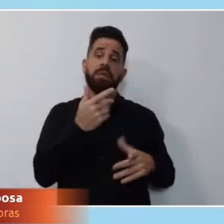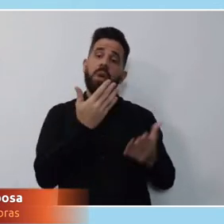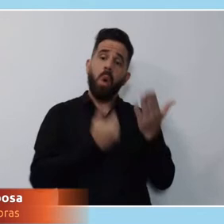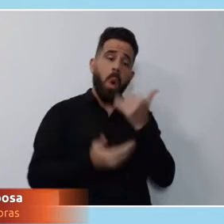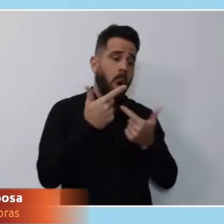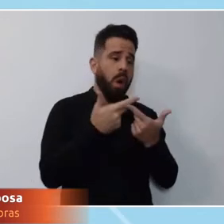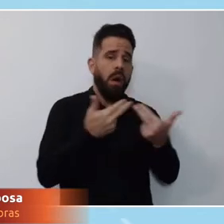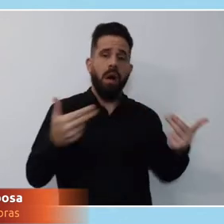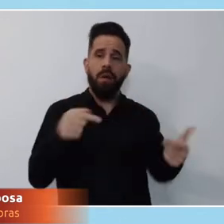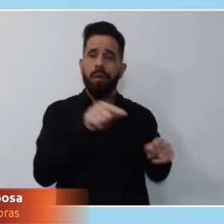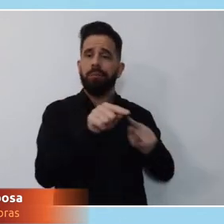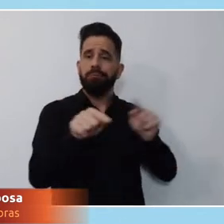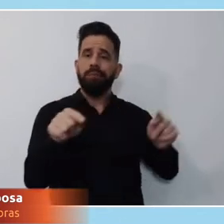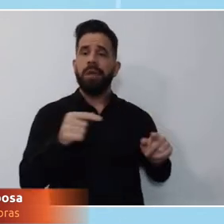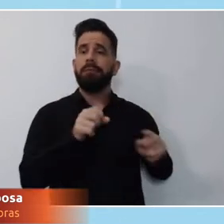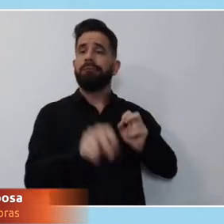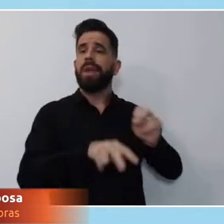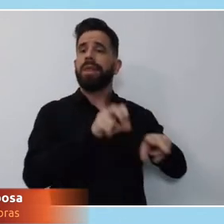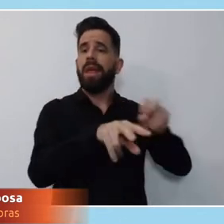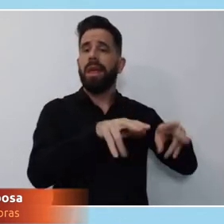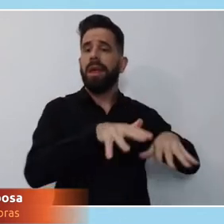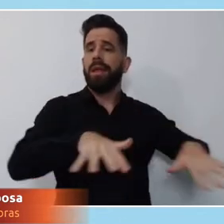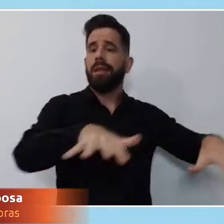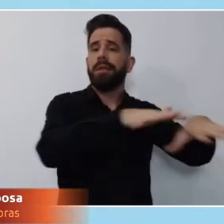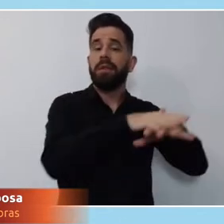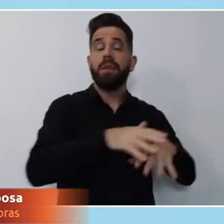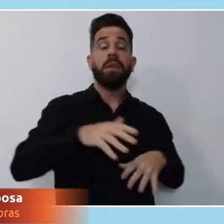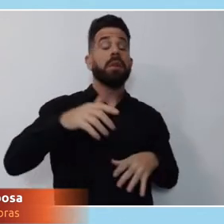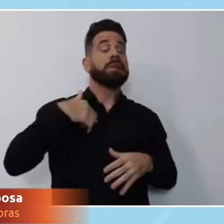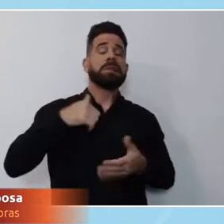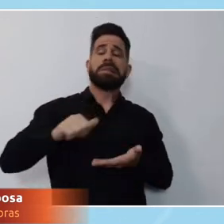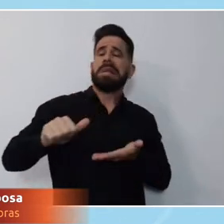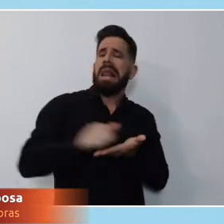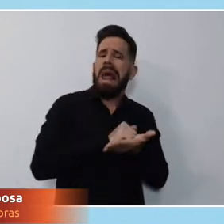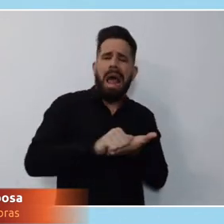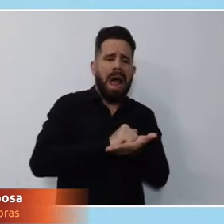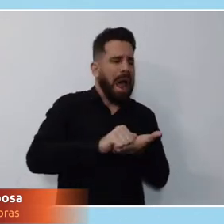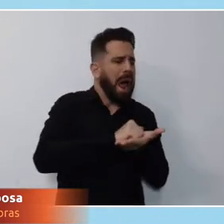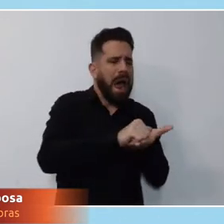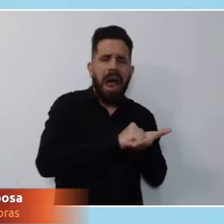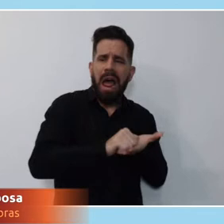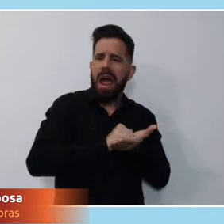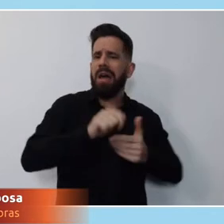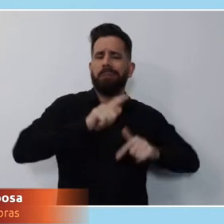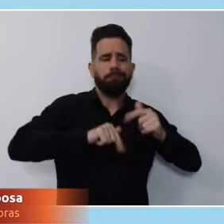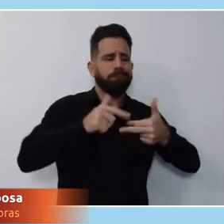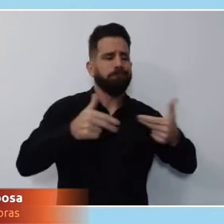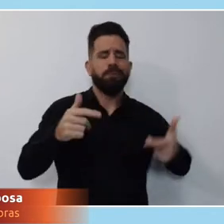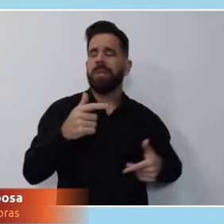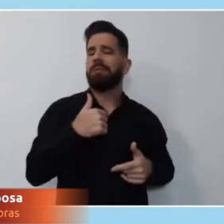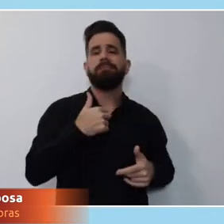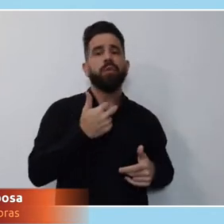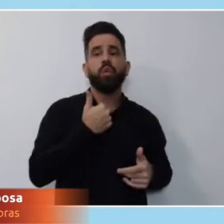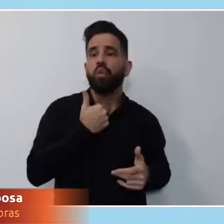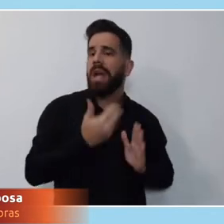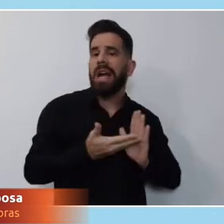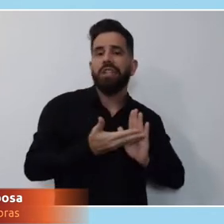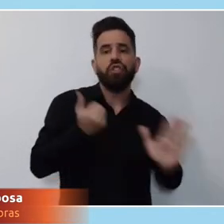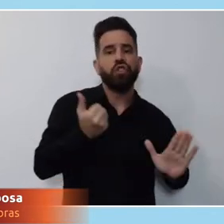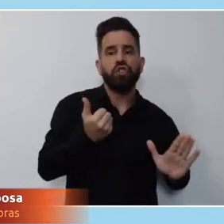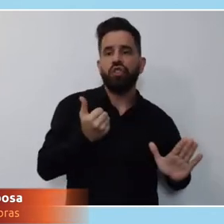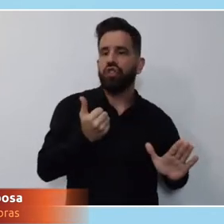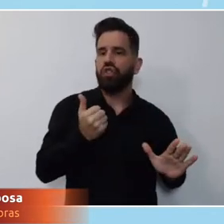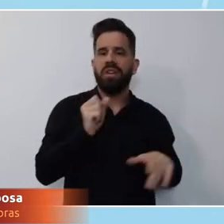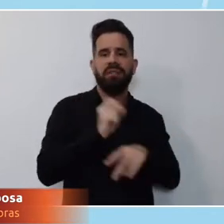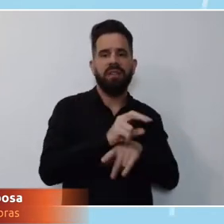nas verduras. E mesmo que você lave esses produtos, não tem como você remover esses resíduos. Tem até um pesquisador aqui da